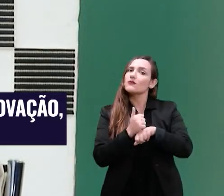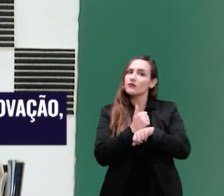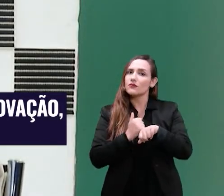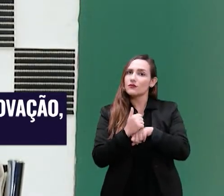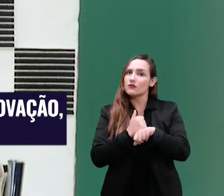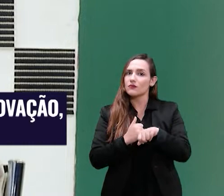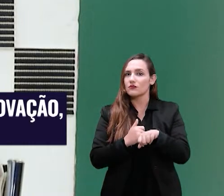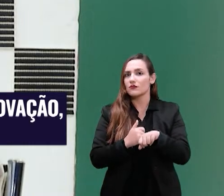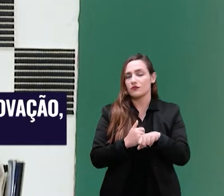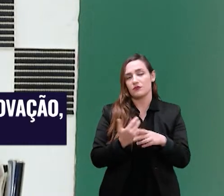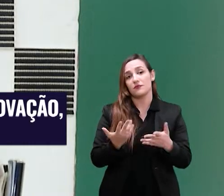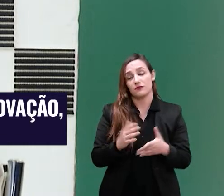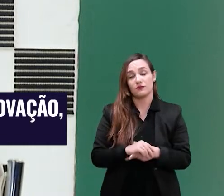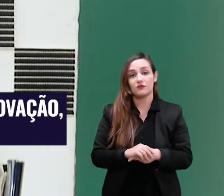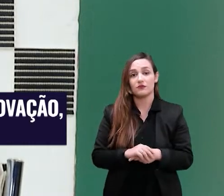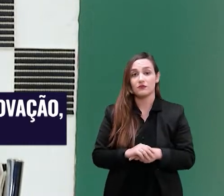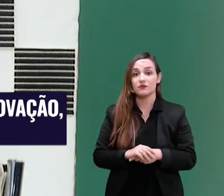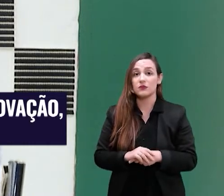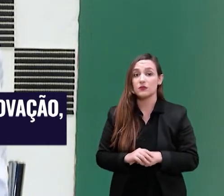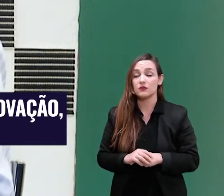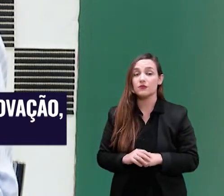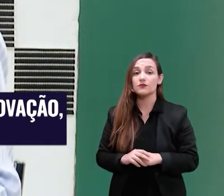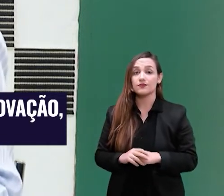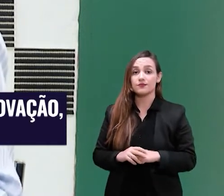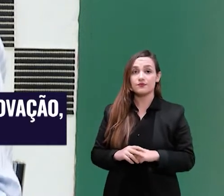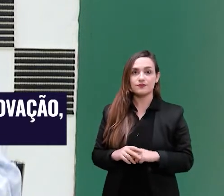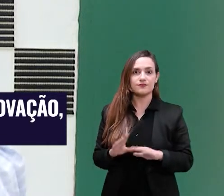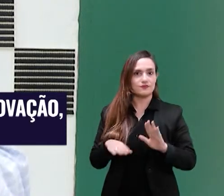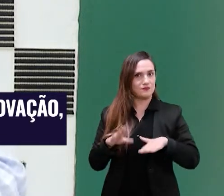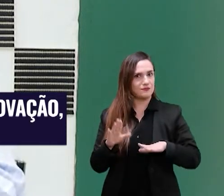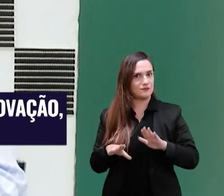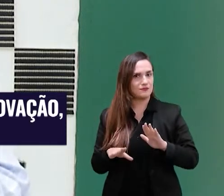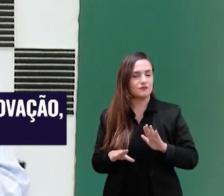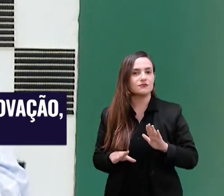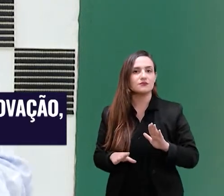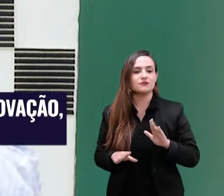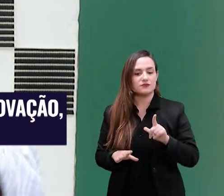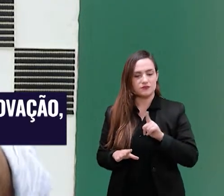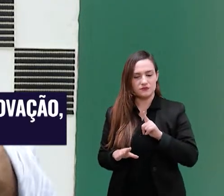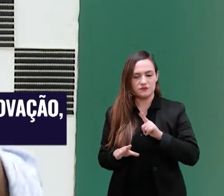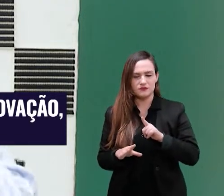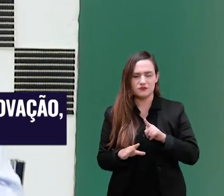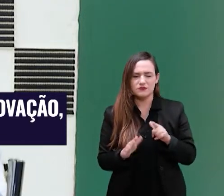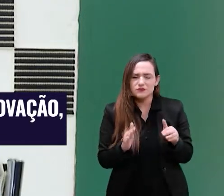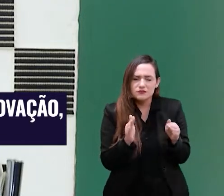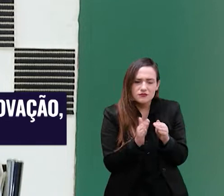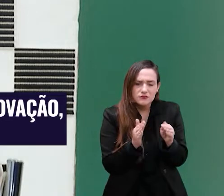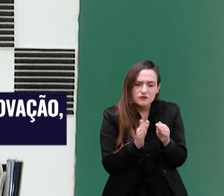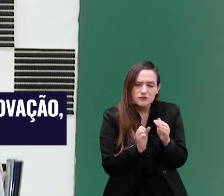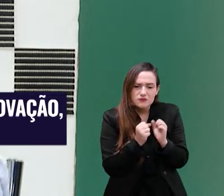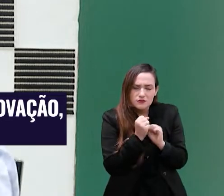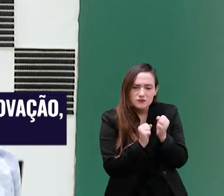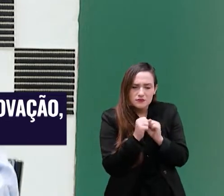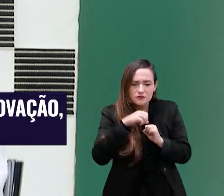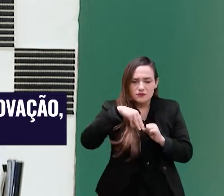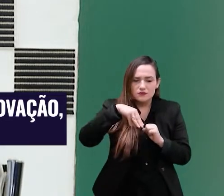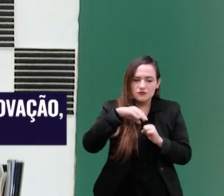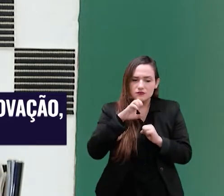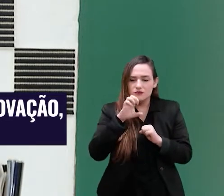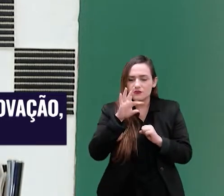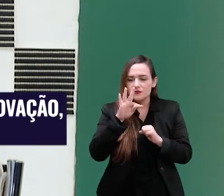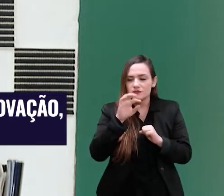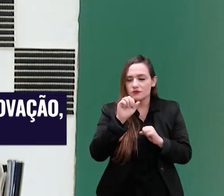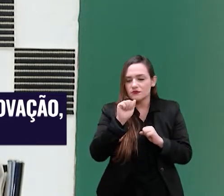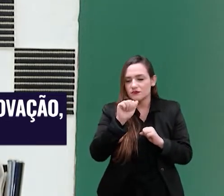Grupo Eldorado. Muitas vezes é muito simples. Até tem aquela pequena metalúrgica lá em Ribas do Rio, uhum,